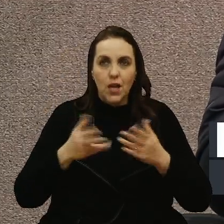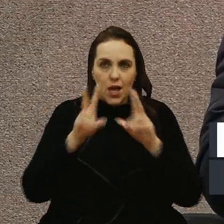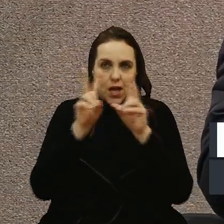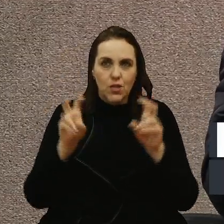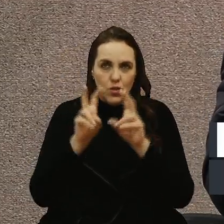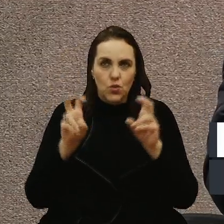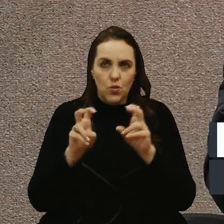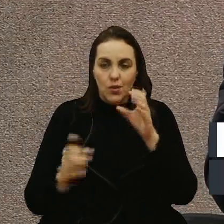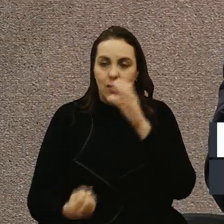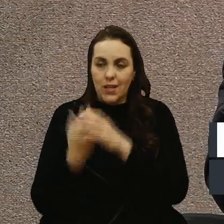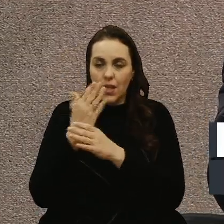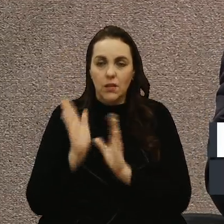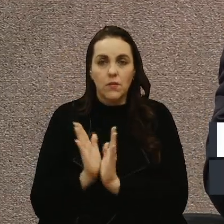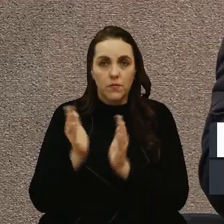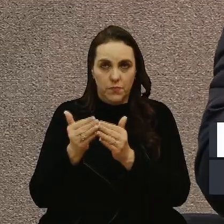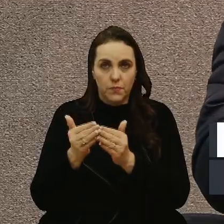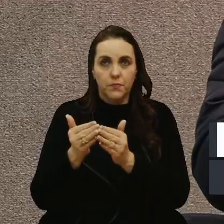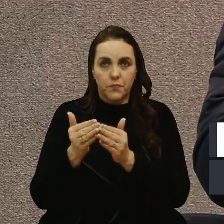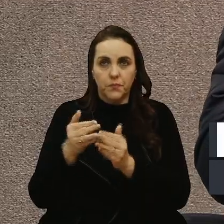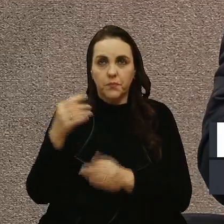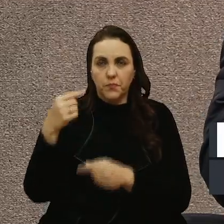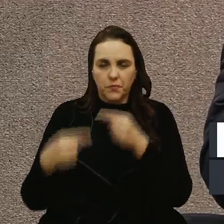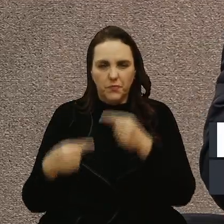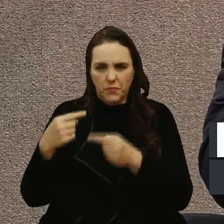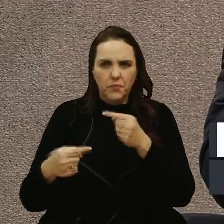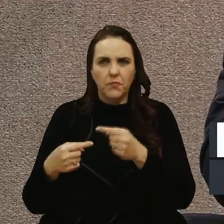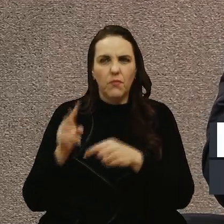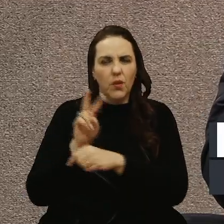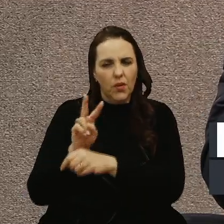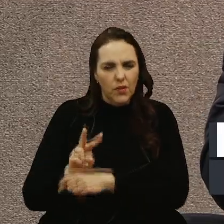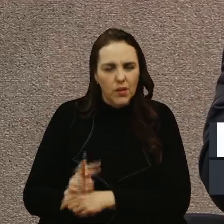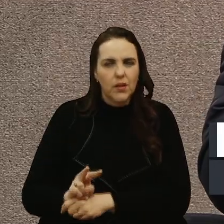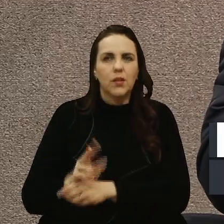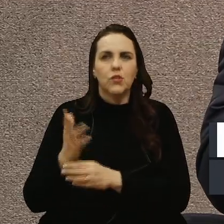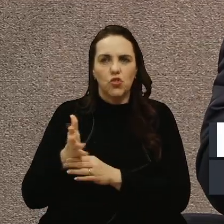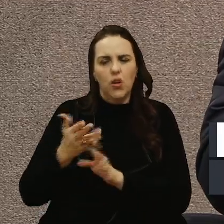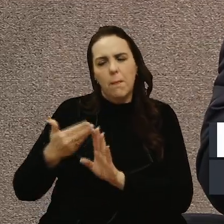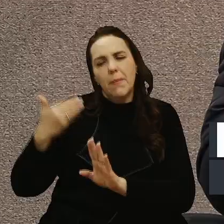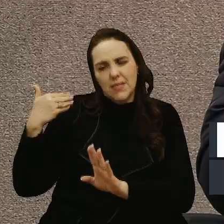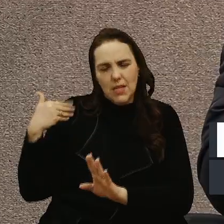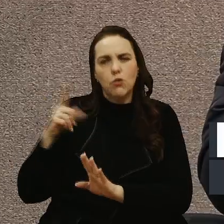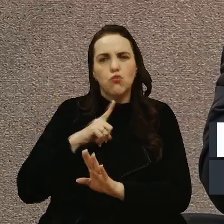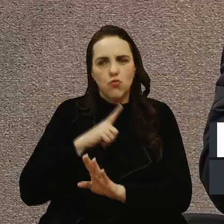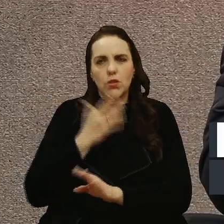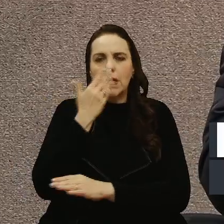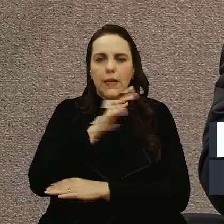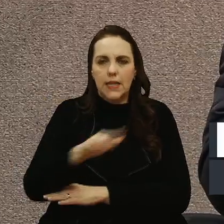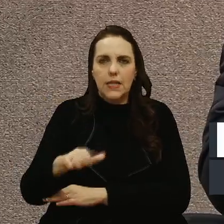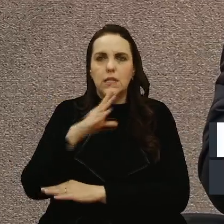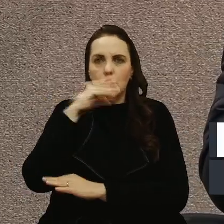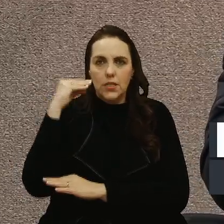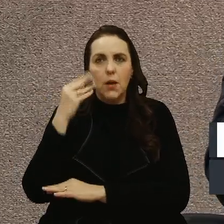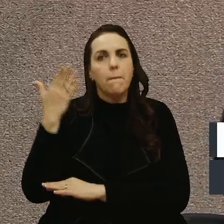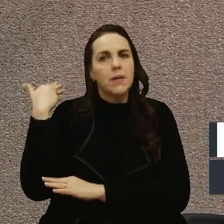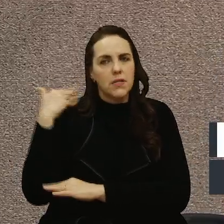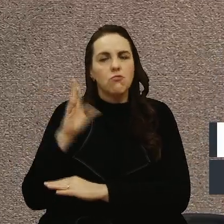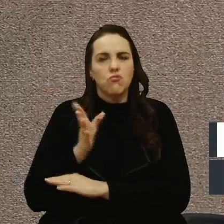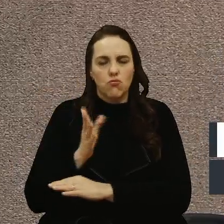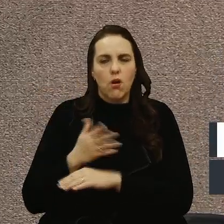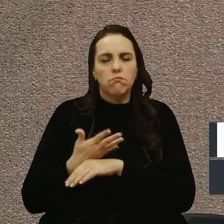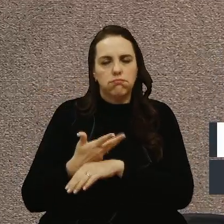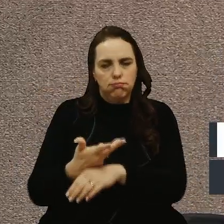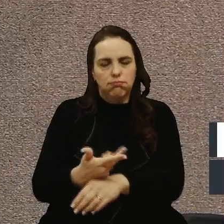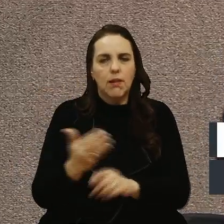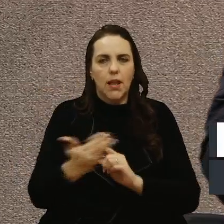frente parlamentar em proteção da criança e adolescente, criando e retomando, né, uma frente que já existia, já foi tocada aqui por colegas em